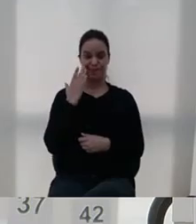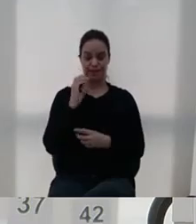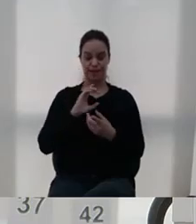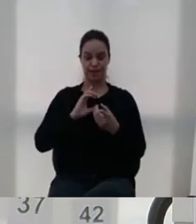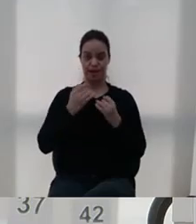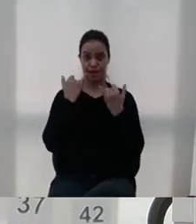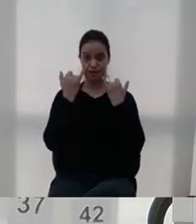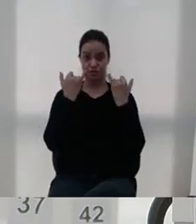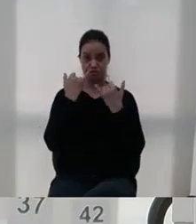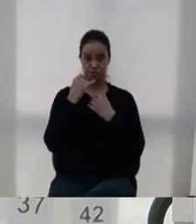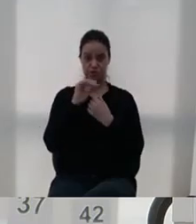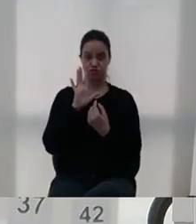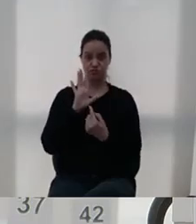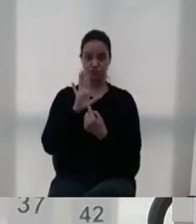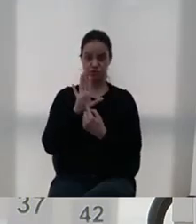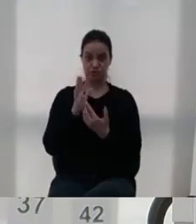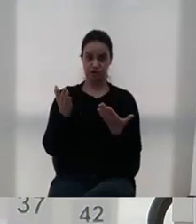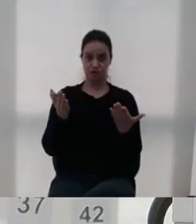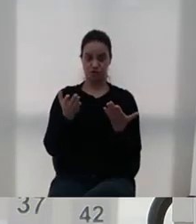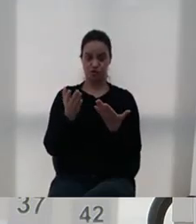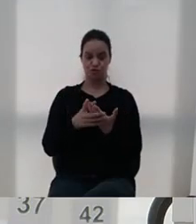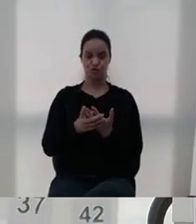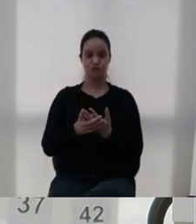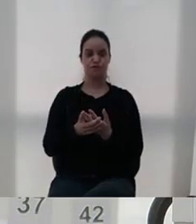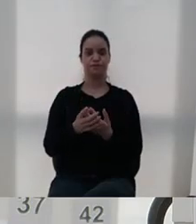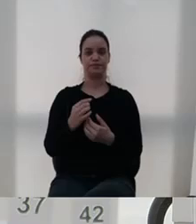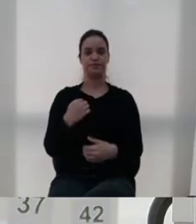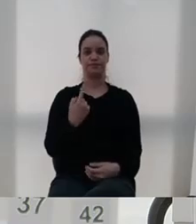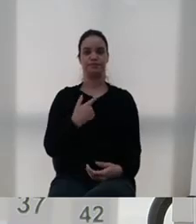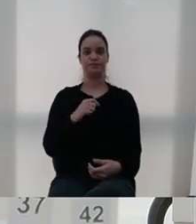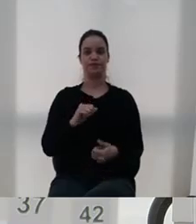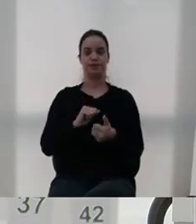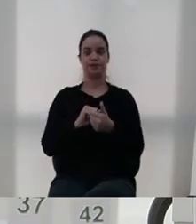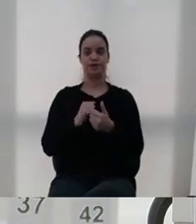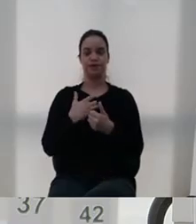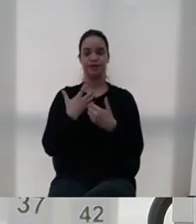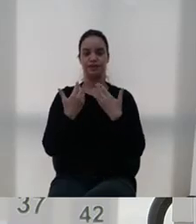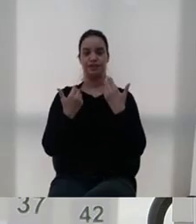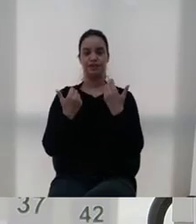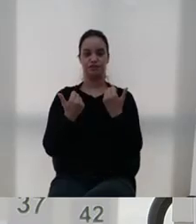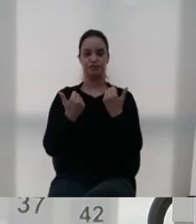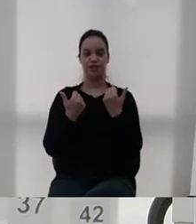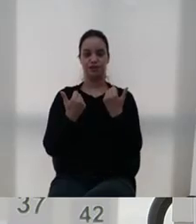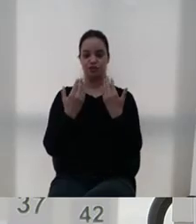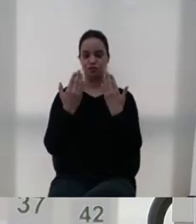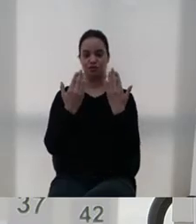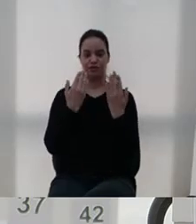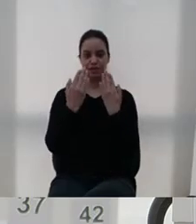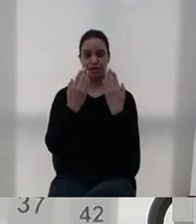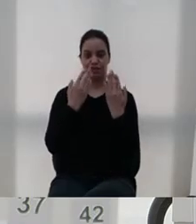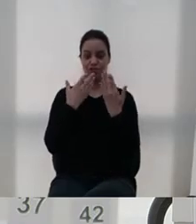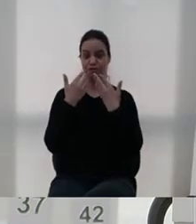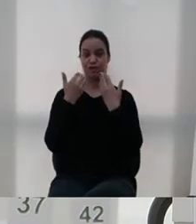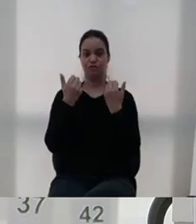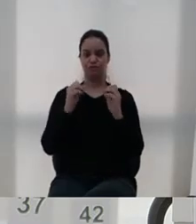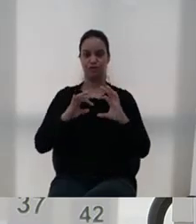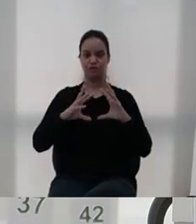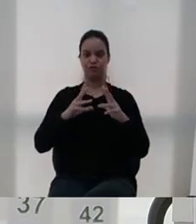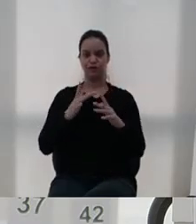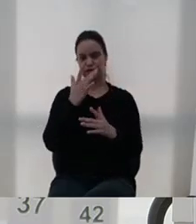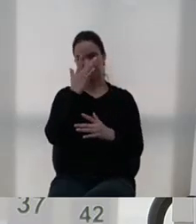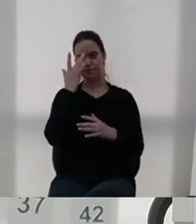eu trouxe aqui para vocês, para que a gente tenha uma distribuição igualitária aqui que permita um melhor atendimento ao público, a todos aqui